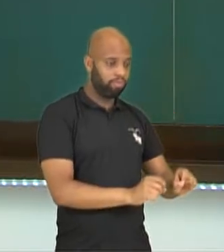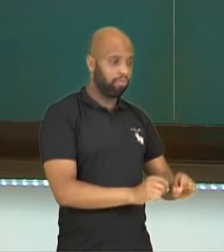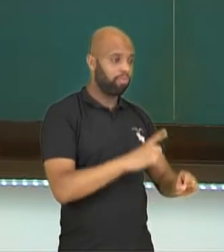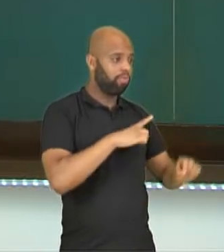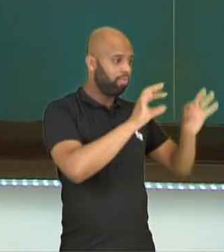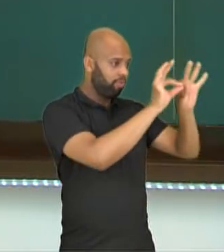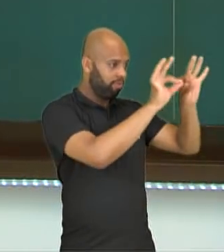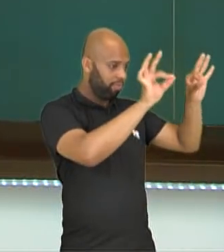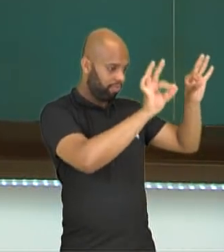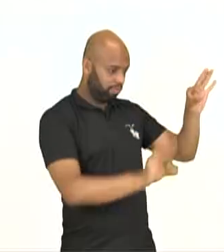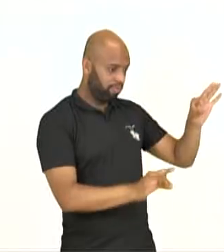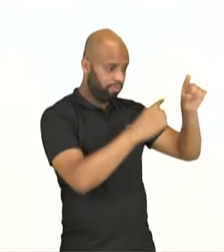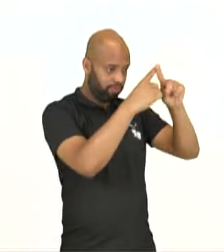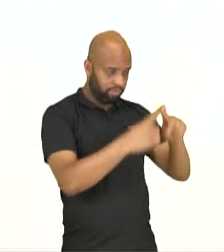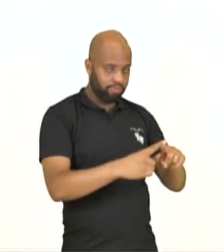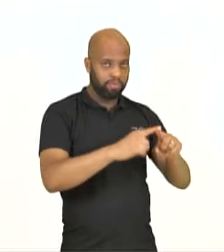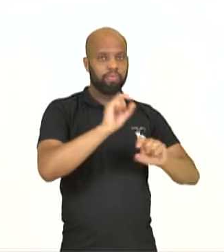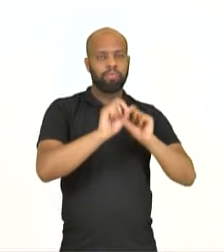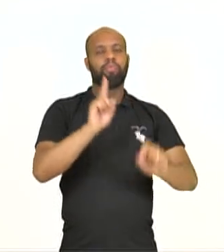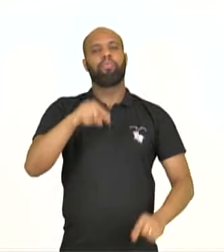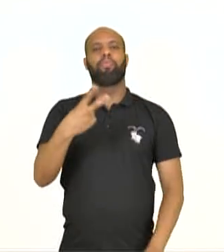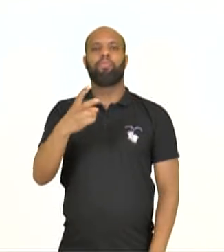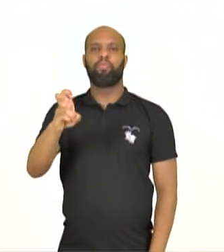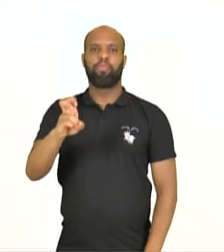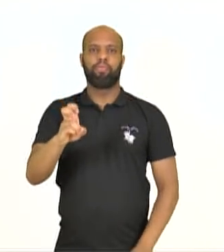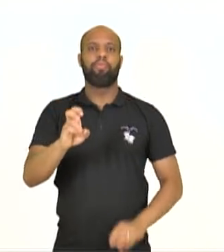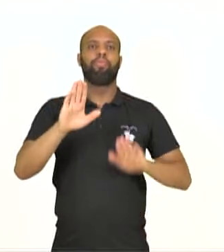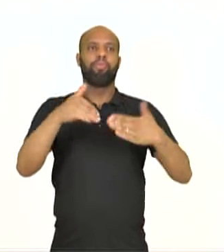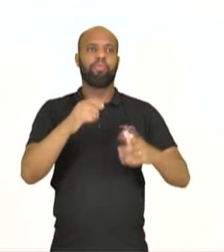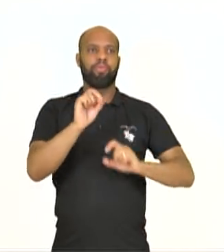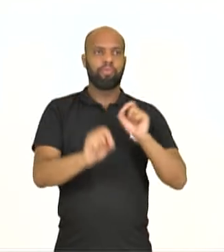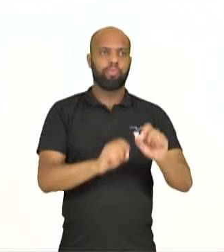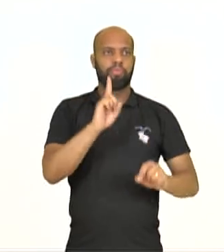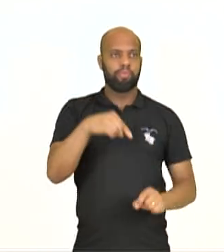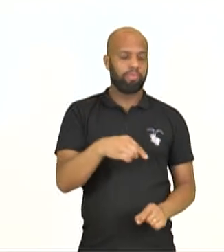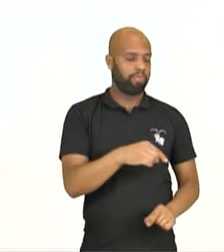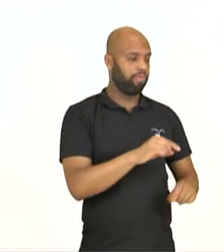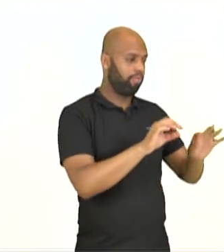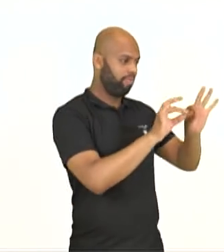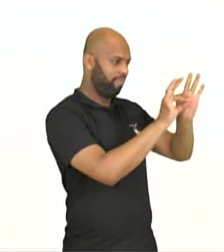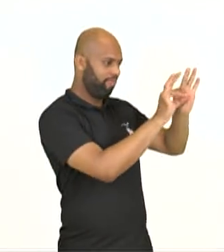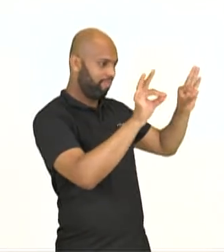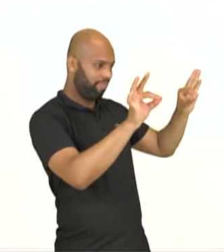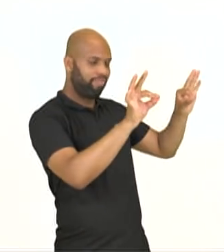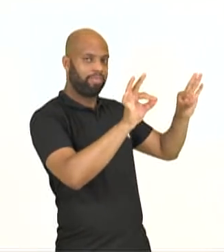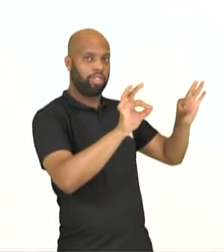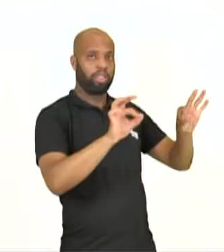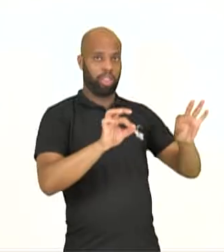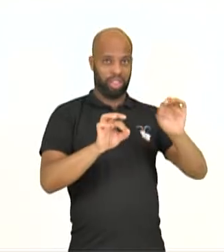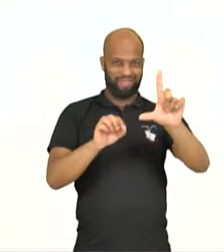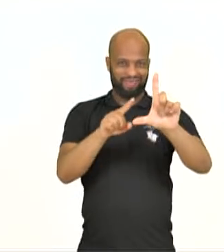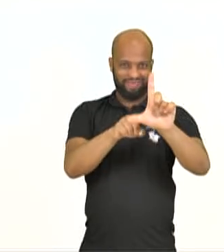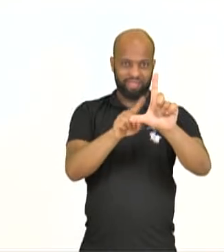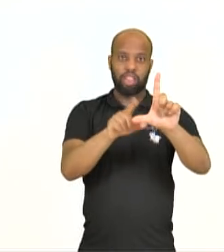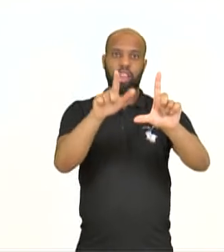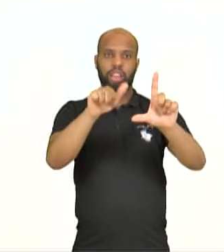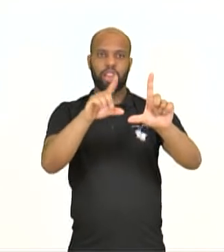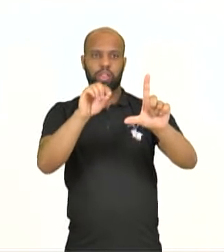dá 25. Lado ao quadrado, olha aqui, ó. Lado ao quadrado dá 25. Como que eu encontro a medida do